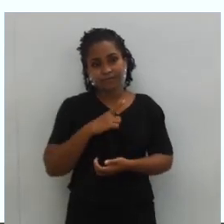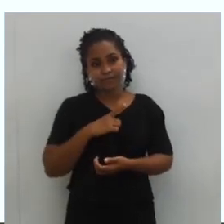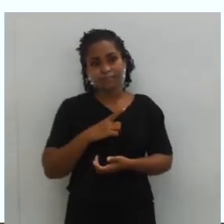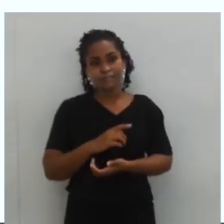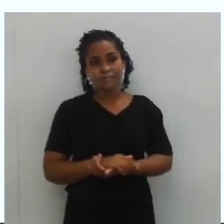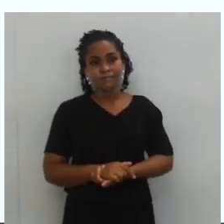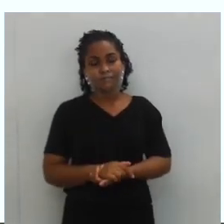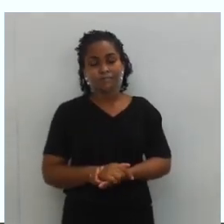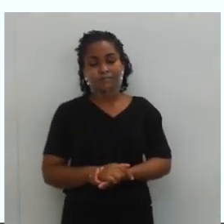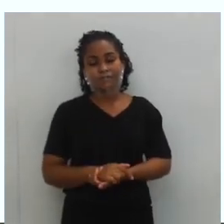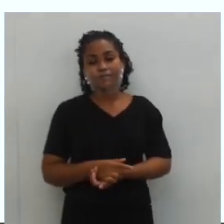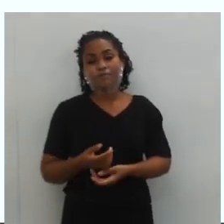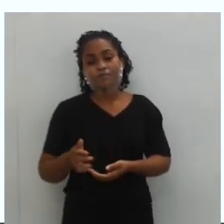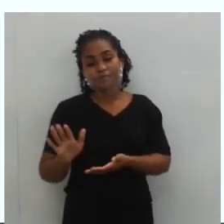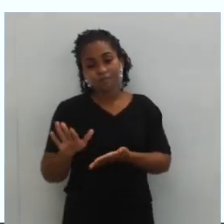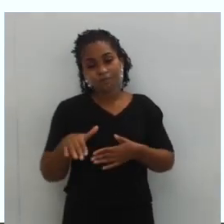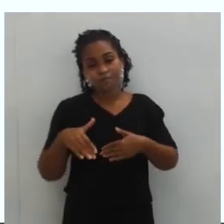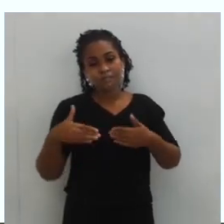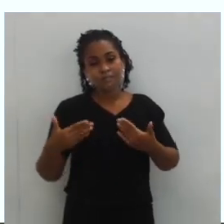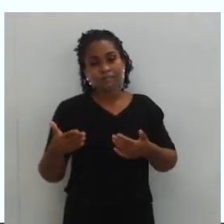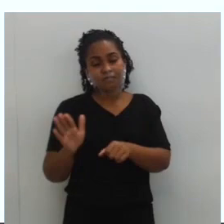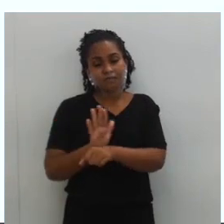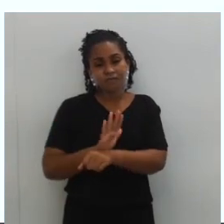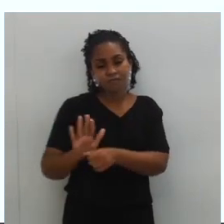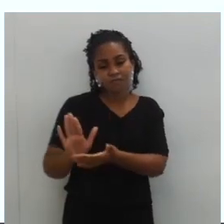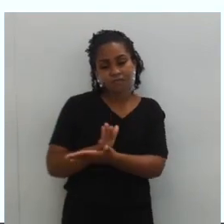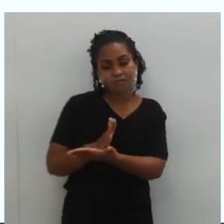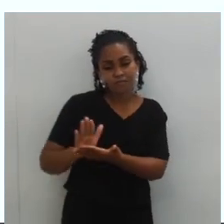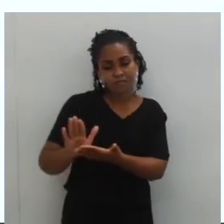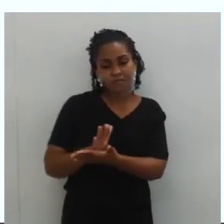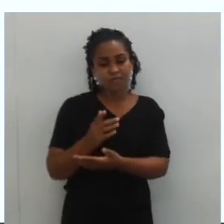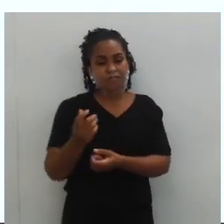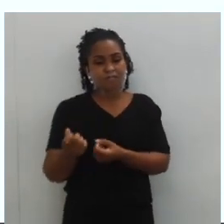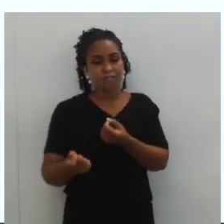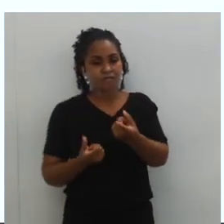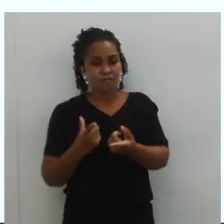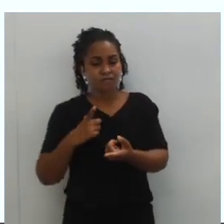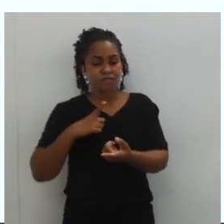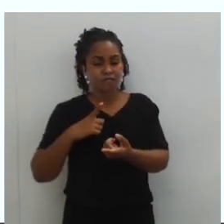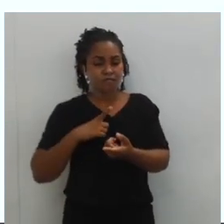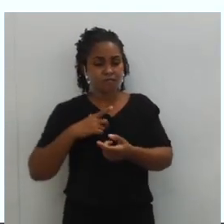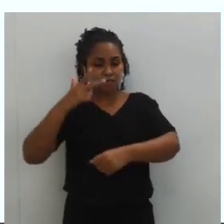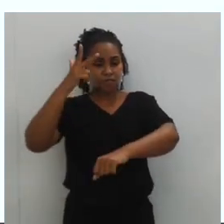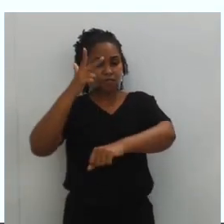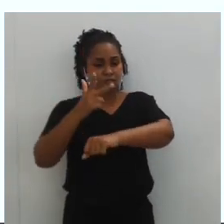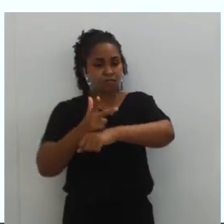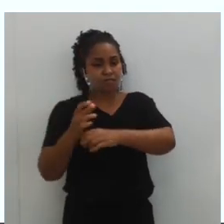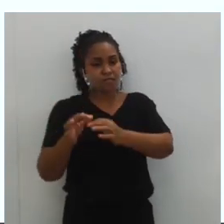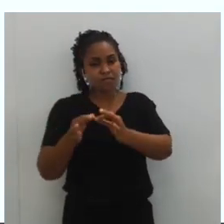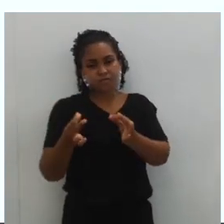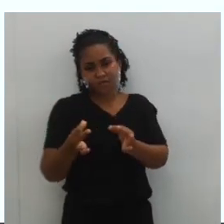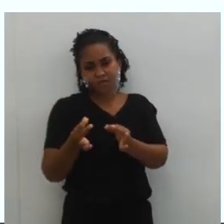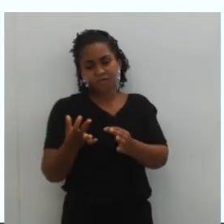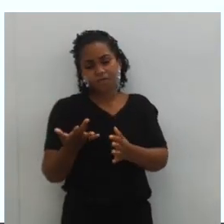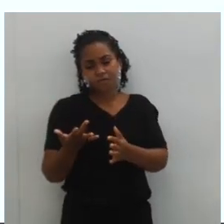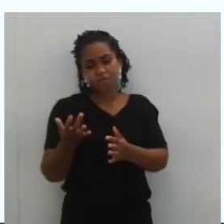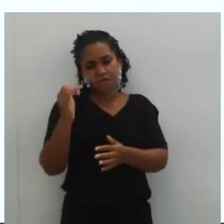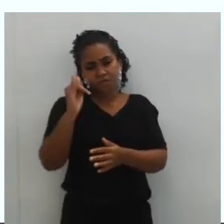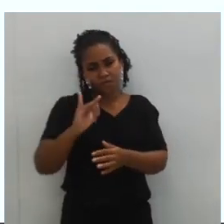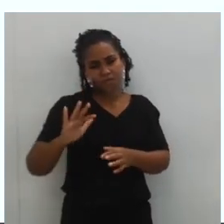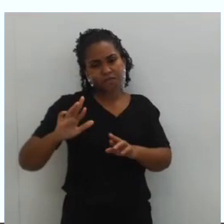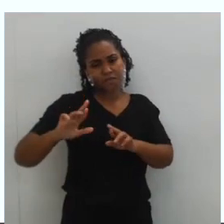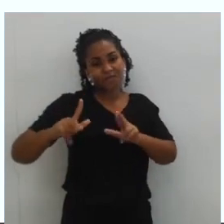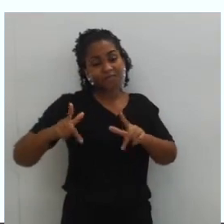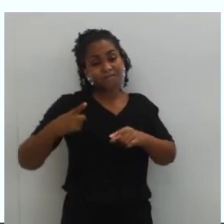no país. Certo? Então, alguns filmes, né, foram feitos com uma câmera digital que tinha uma imagem